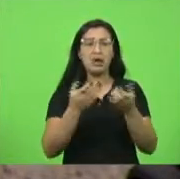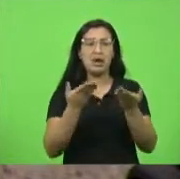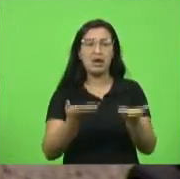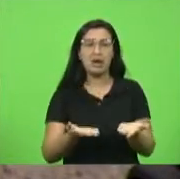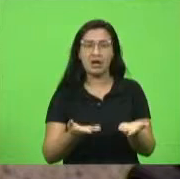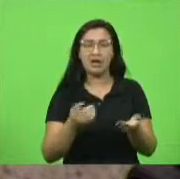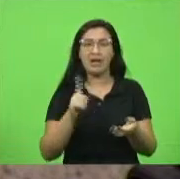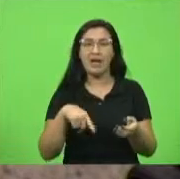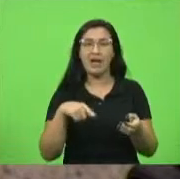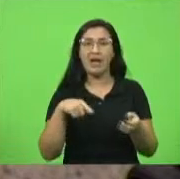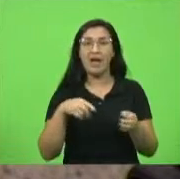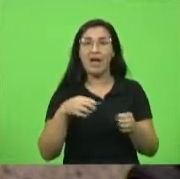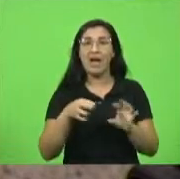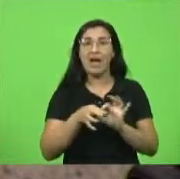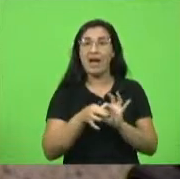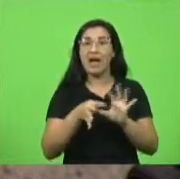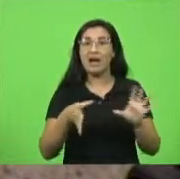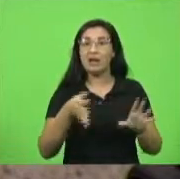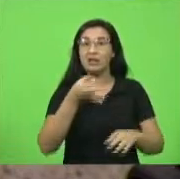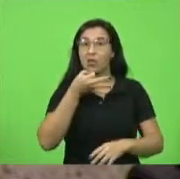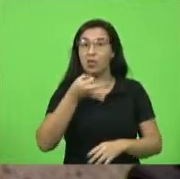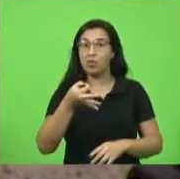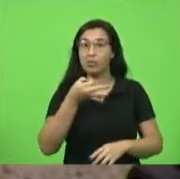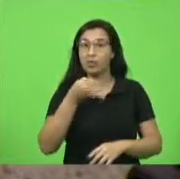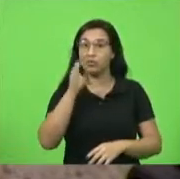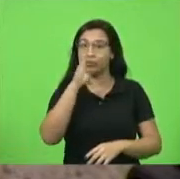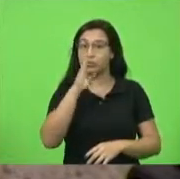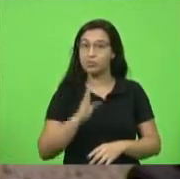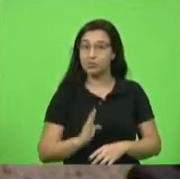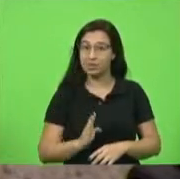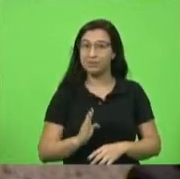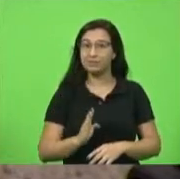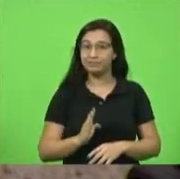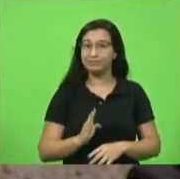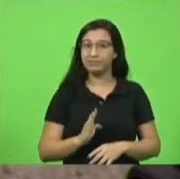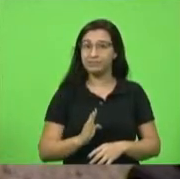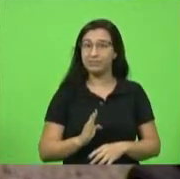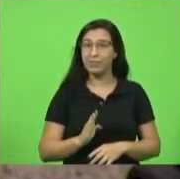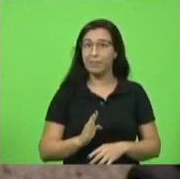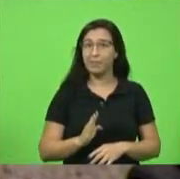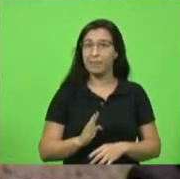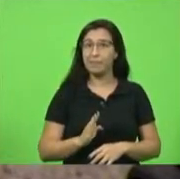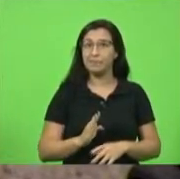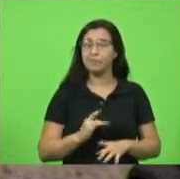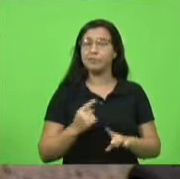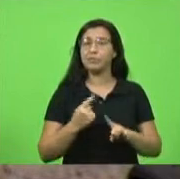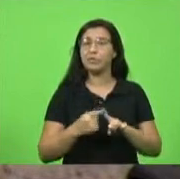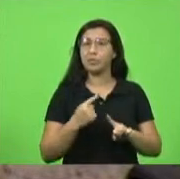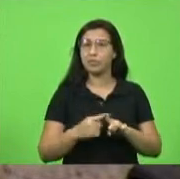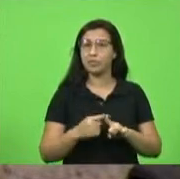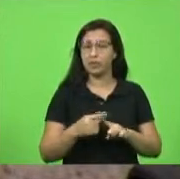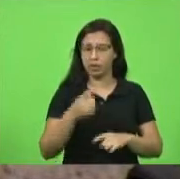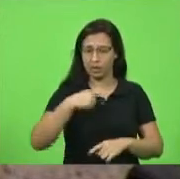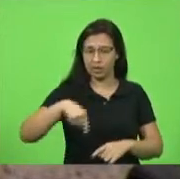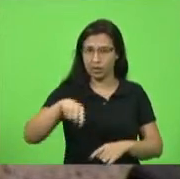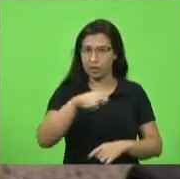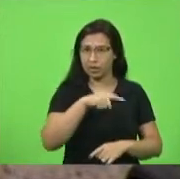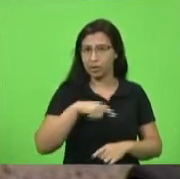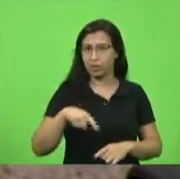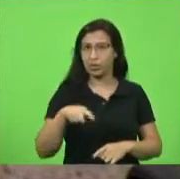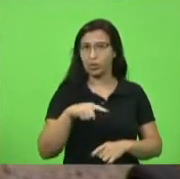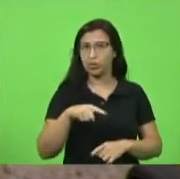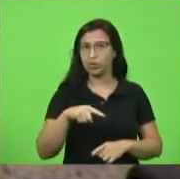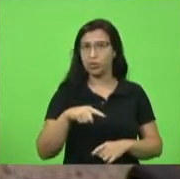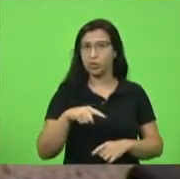a liberdade de expressão dos brasileiros. Porque, afinal de contas, quando nós